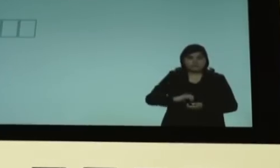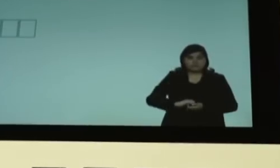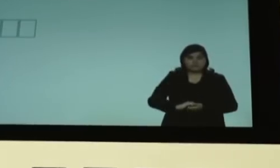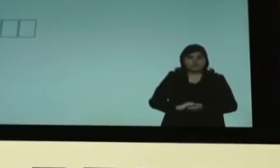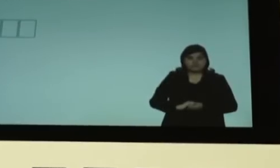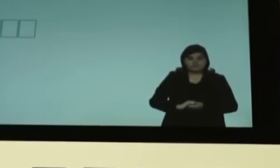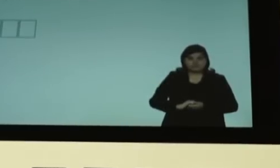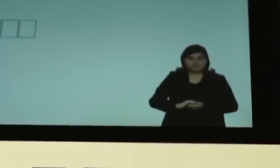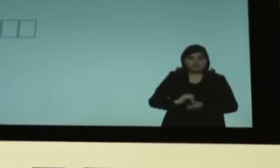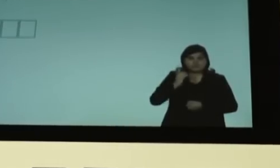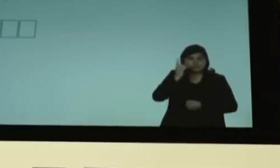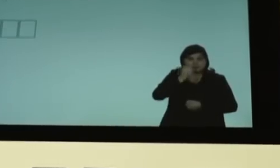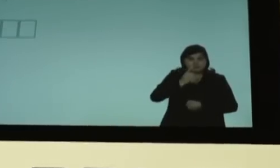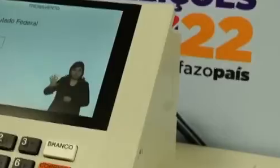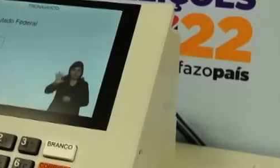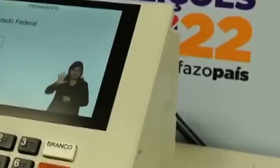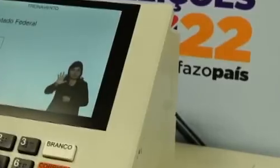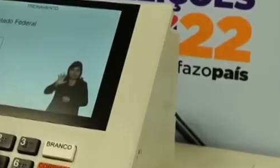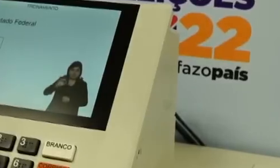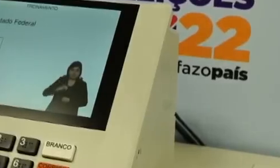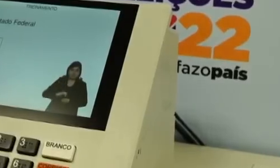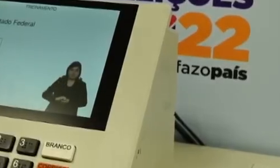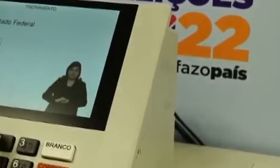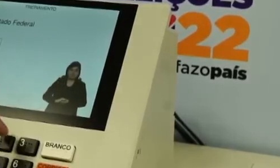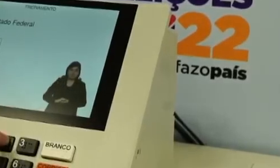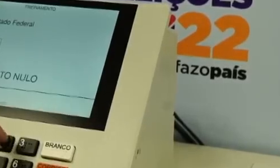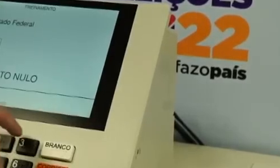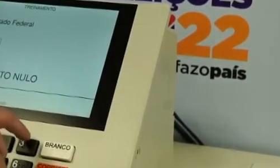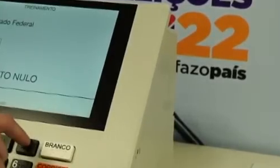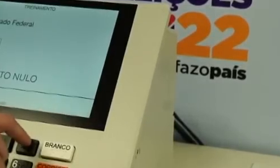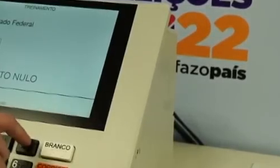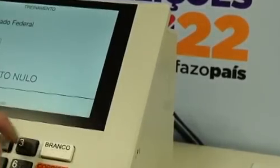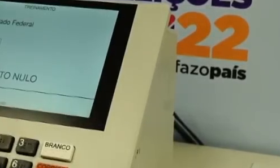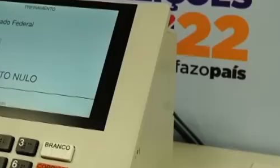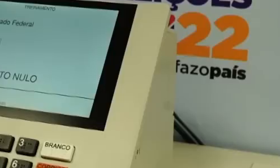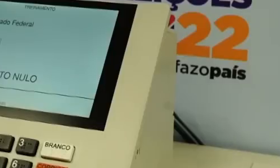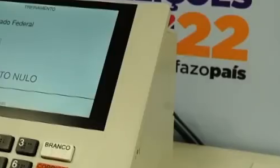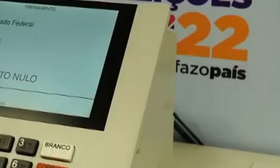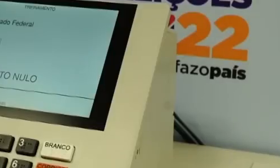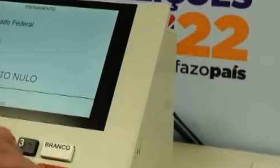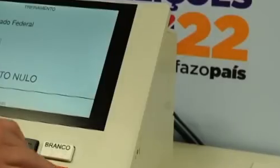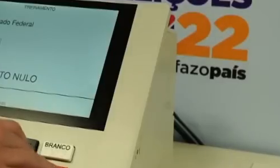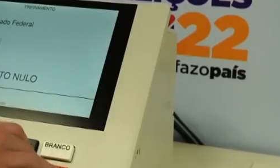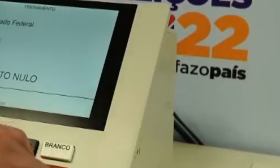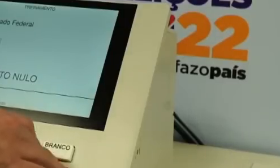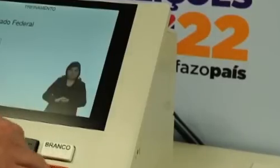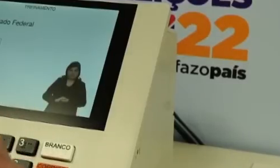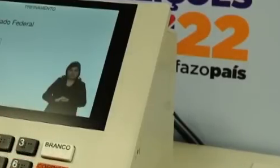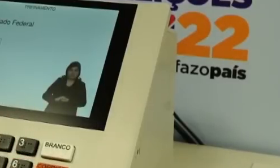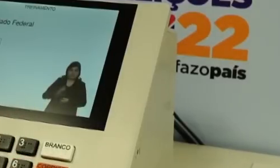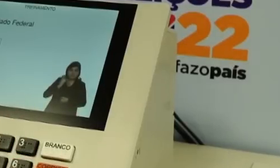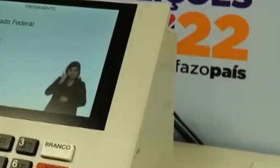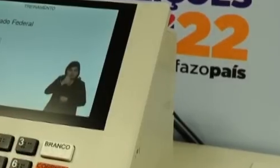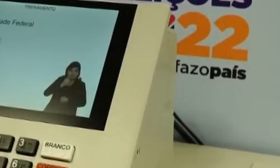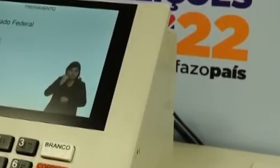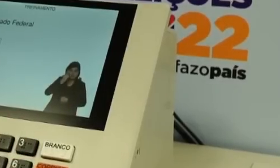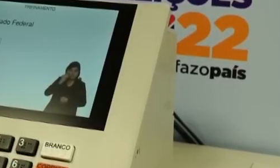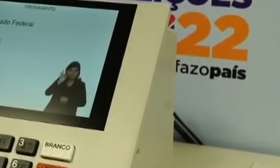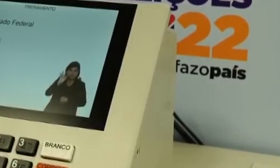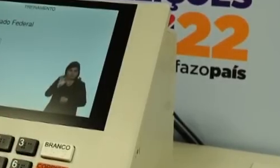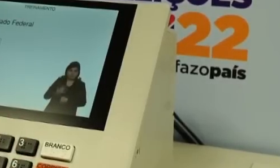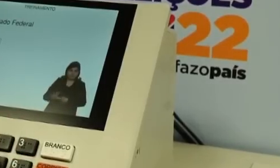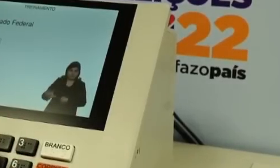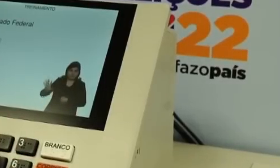valor. Cada voto vale um. E deixe que cada um vote de acordo com o seu pensamento. Agora, ministro, falando um